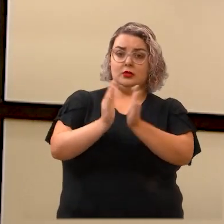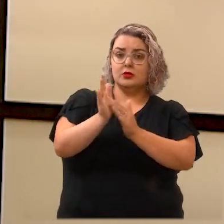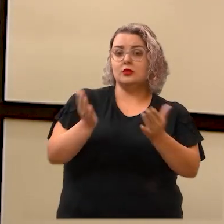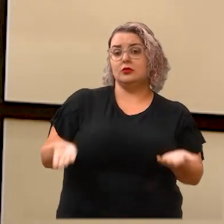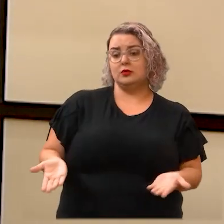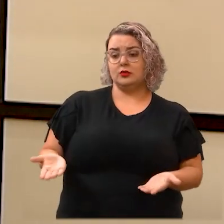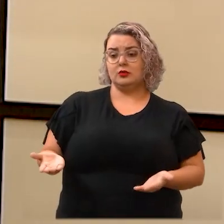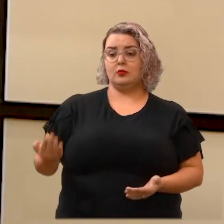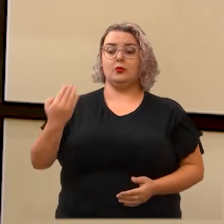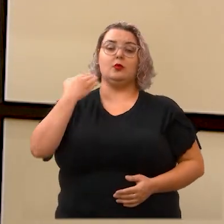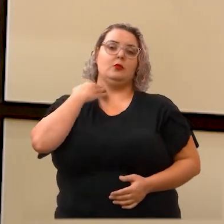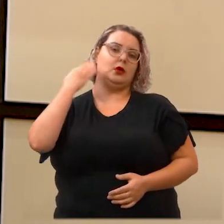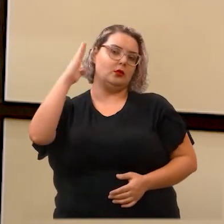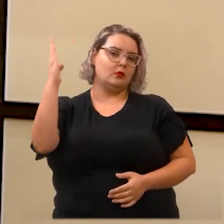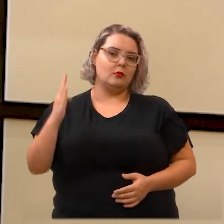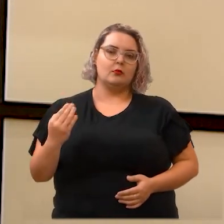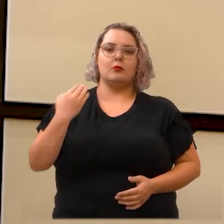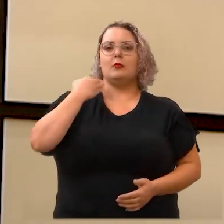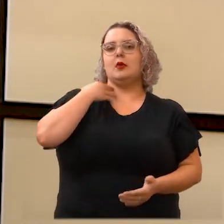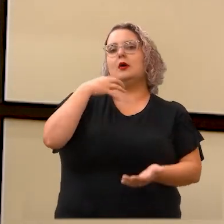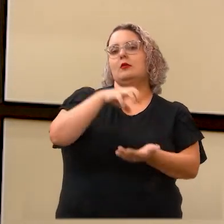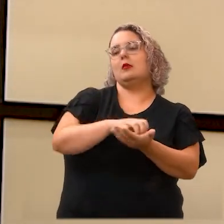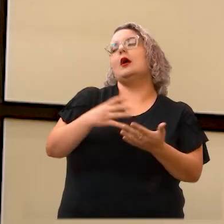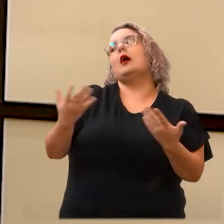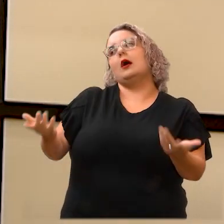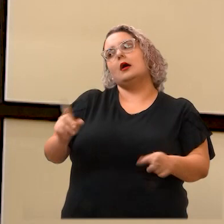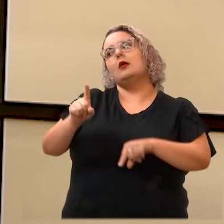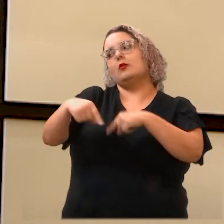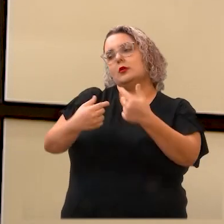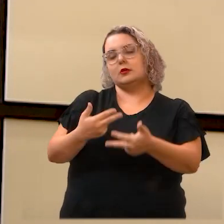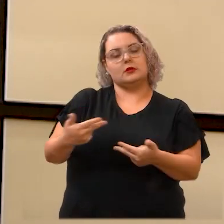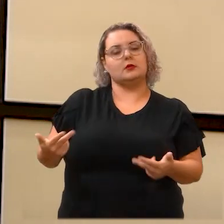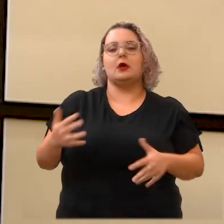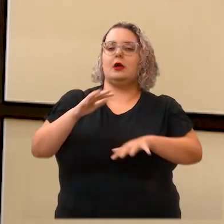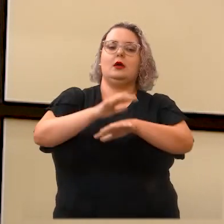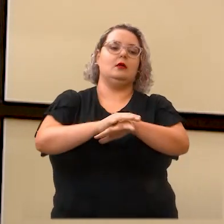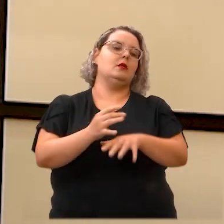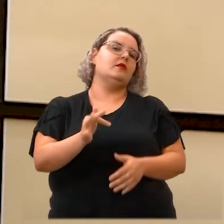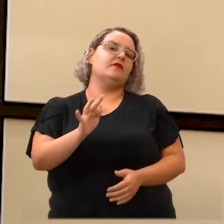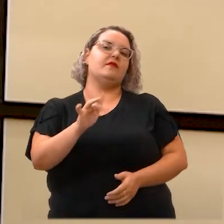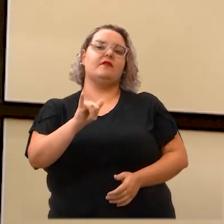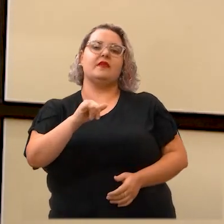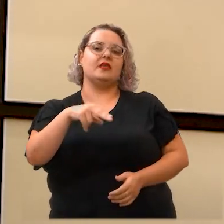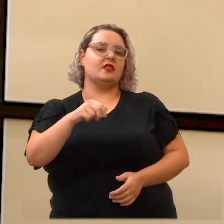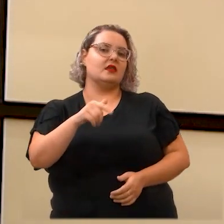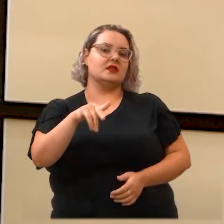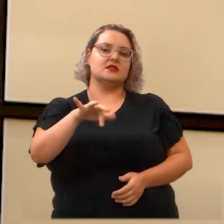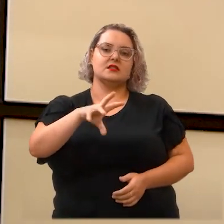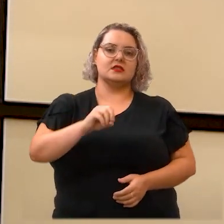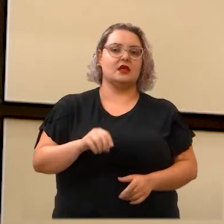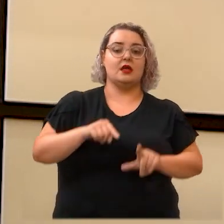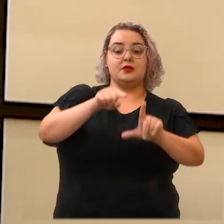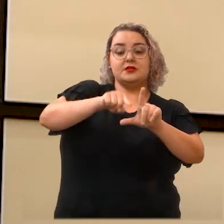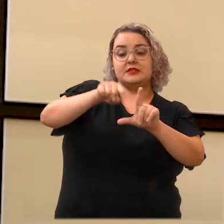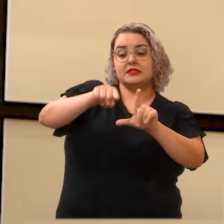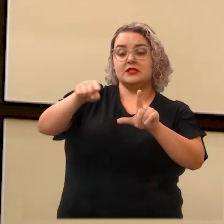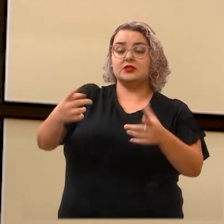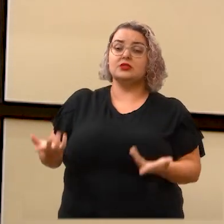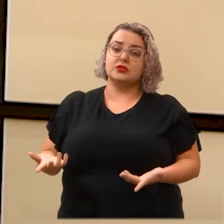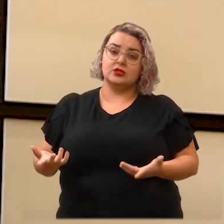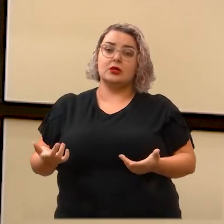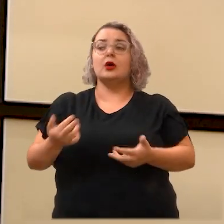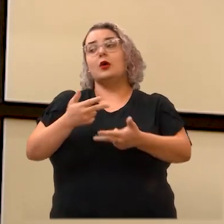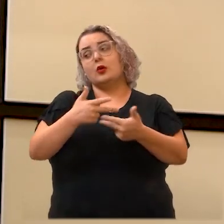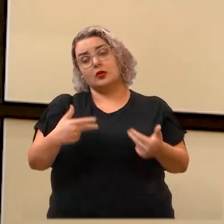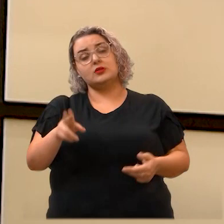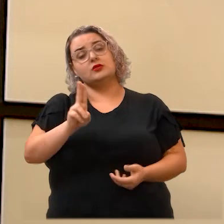concurso por exemplo para o Banco do Brasil para o banco central aí caiu outras coisas aí cai matemática financeira estatística são coisas